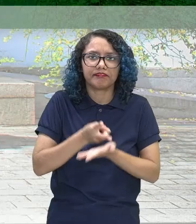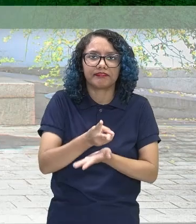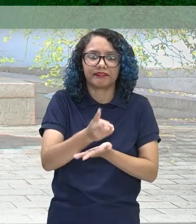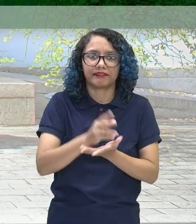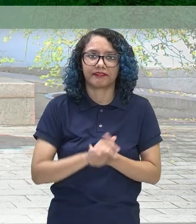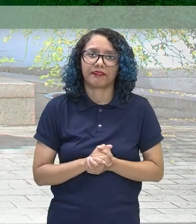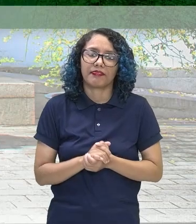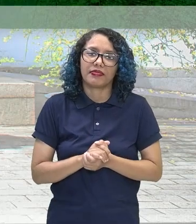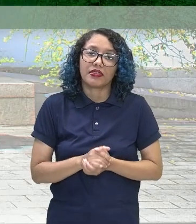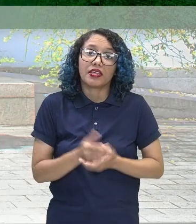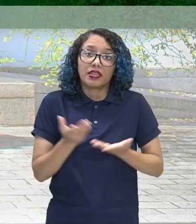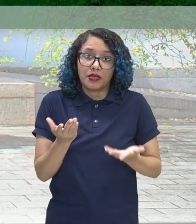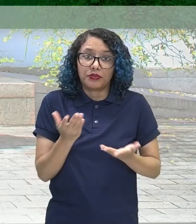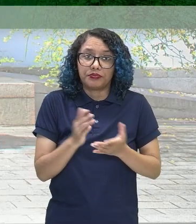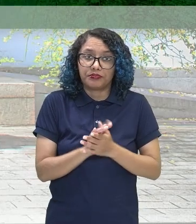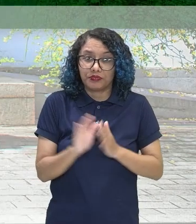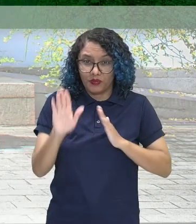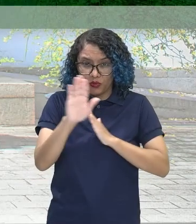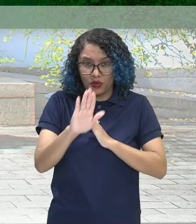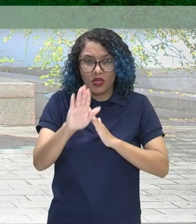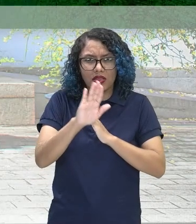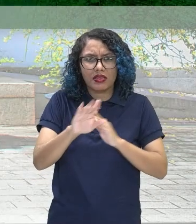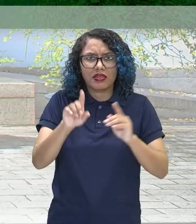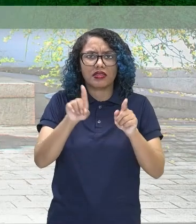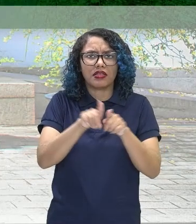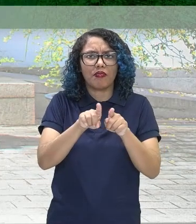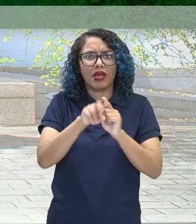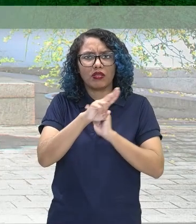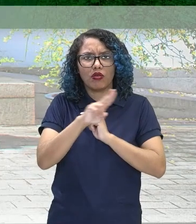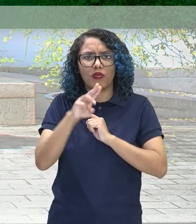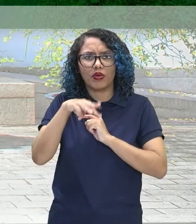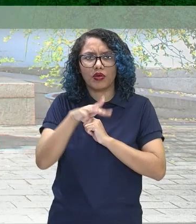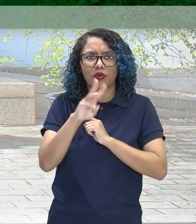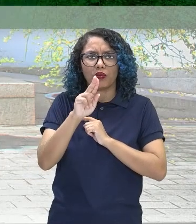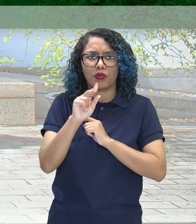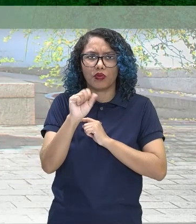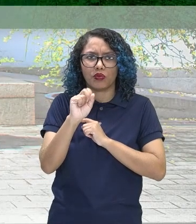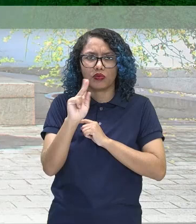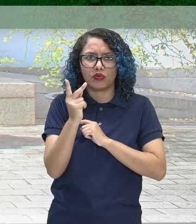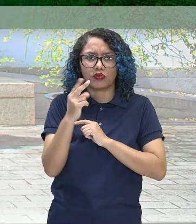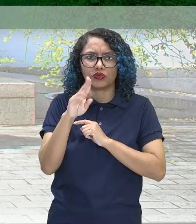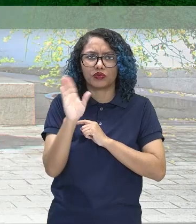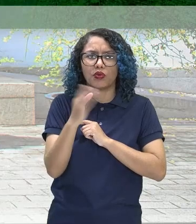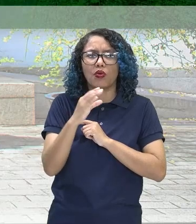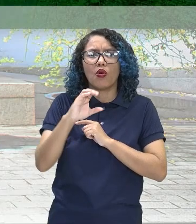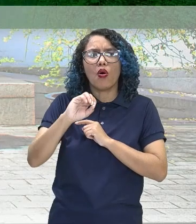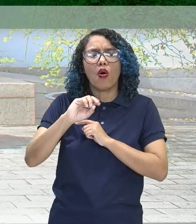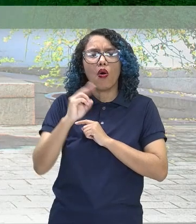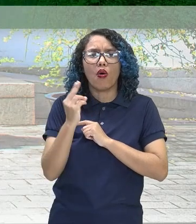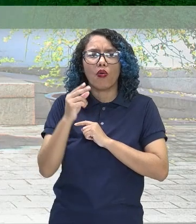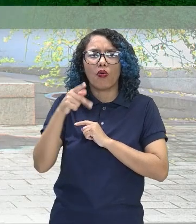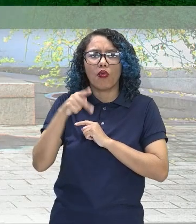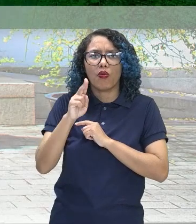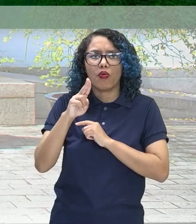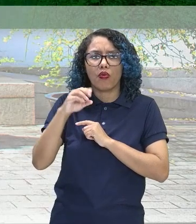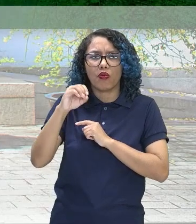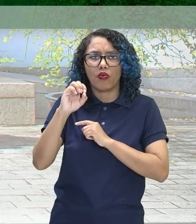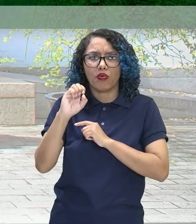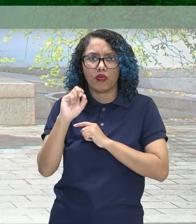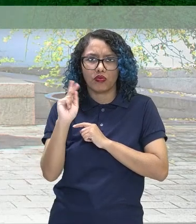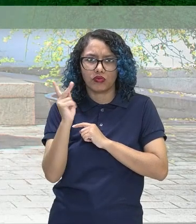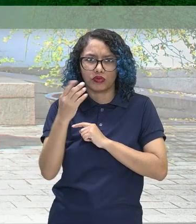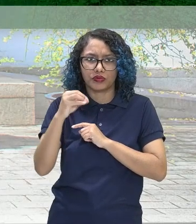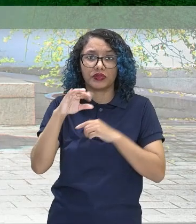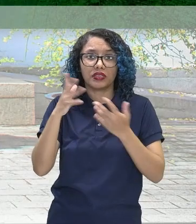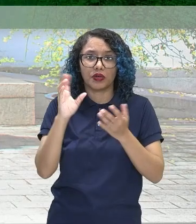O Kung Fu também é chamado de Wushu ou Kushu, tá? De acordo com o Instituto de Kung